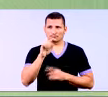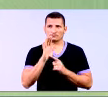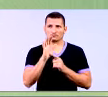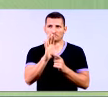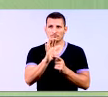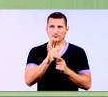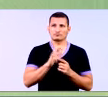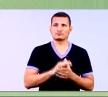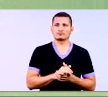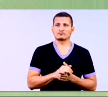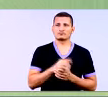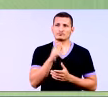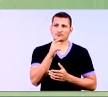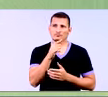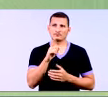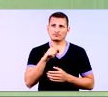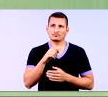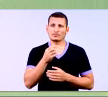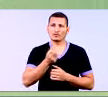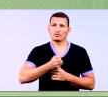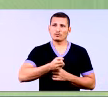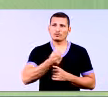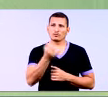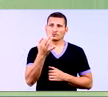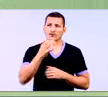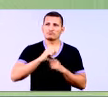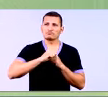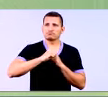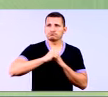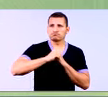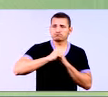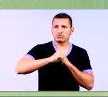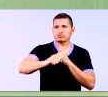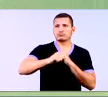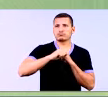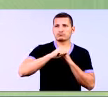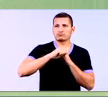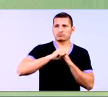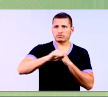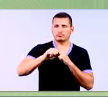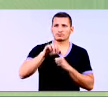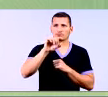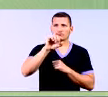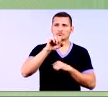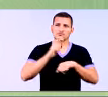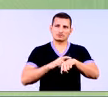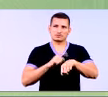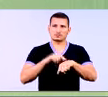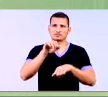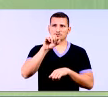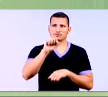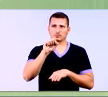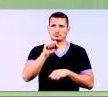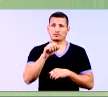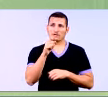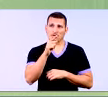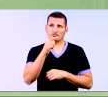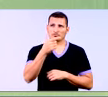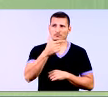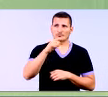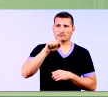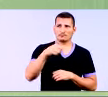máquina, ele corresponde à quantidade de pulsos gerados por segundo. Então quer dizer o seguinte, isso aqui, ó,